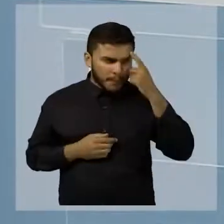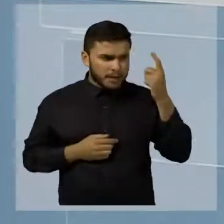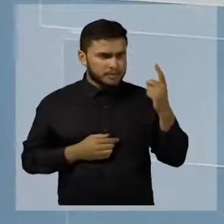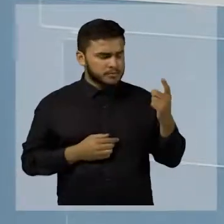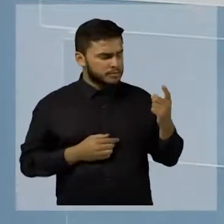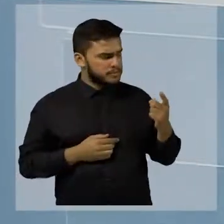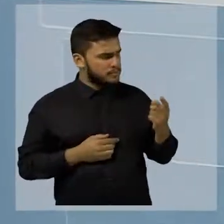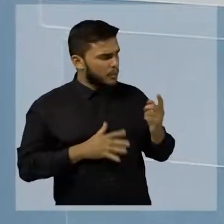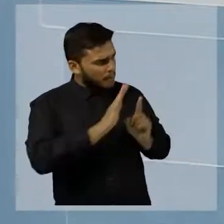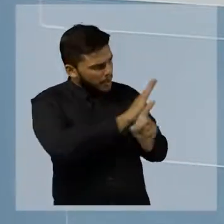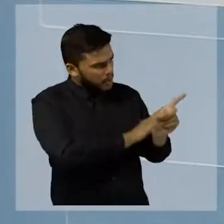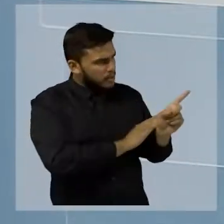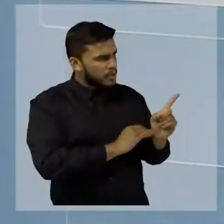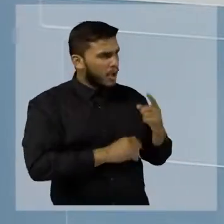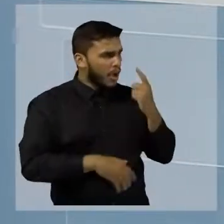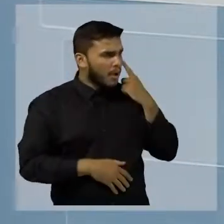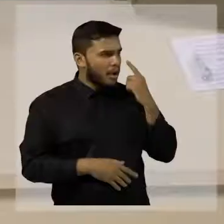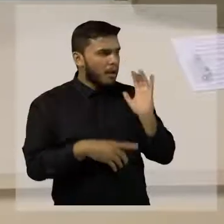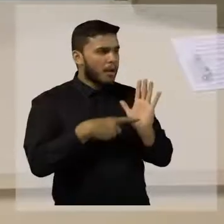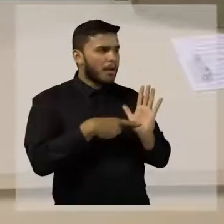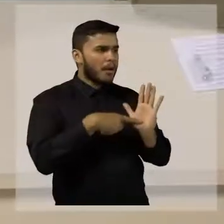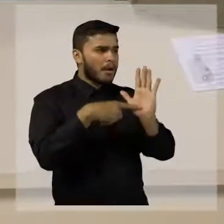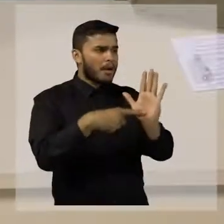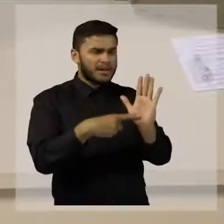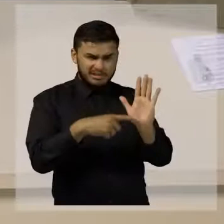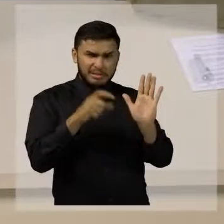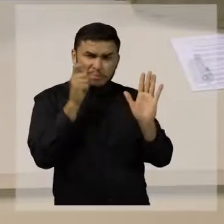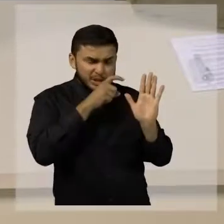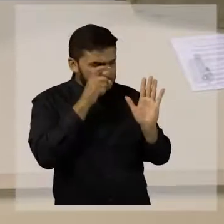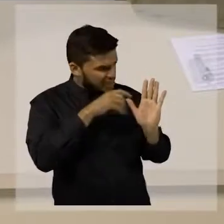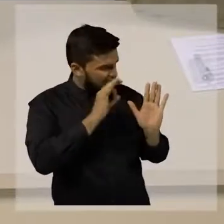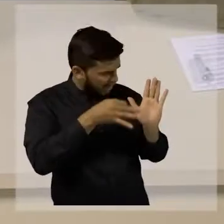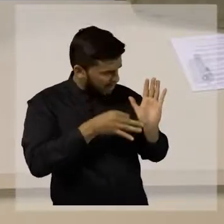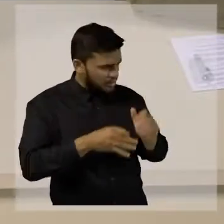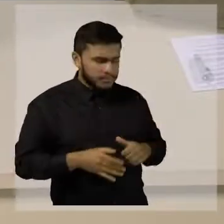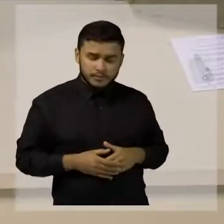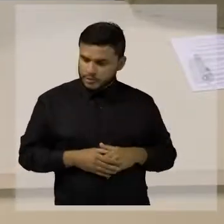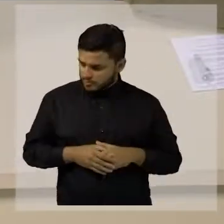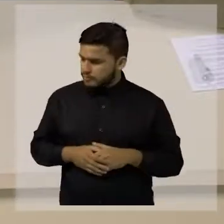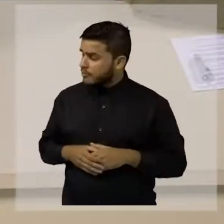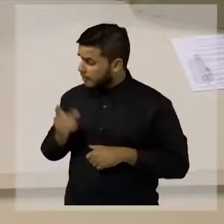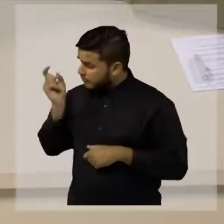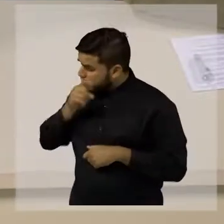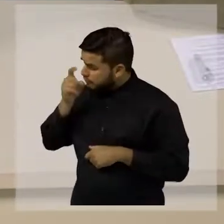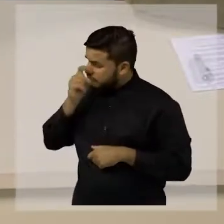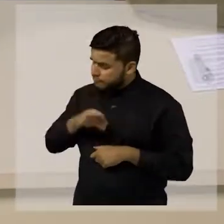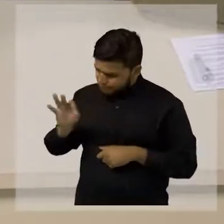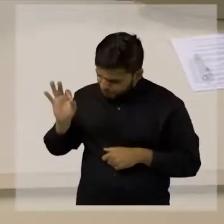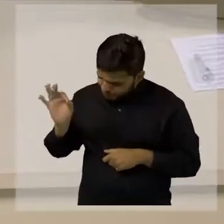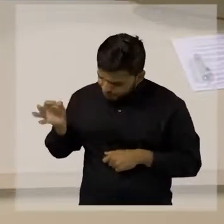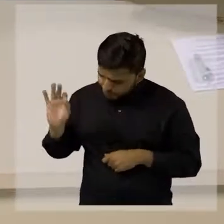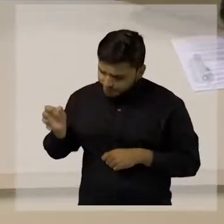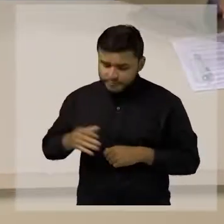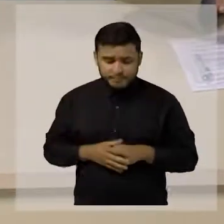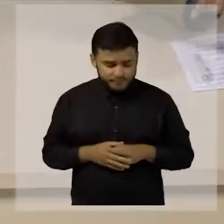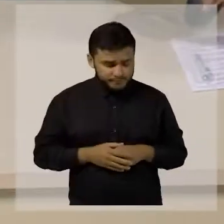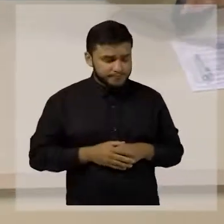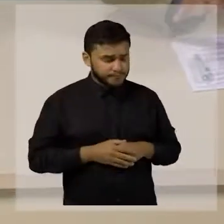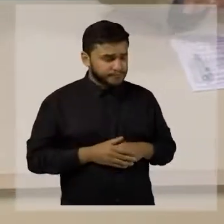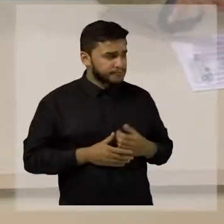conta. Foi só... Faz conta, pode se colocar mesmo, faz conta. Porque, literalmente, o que está acontecendo? Até porque o governo já